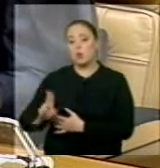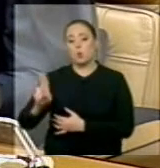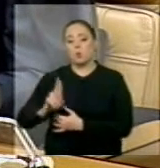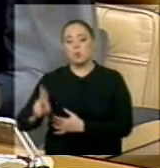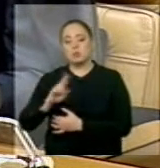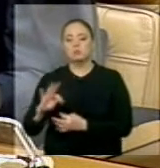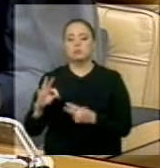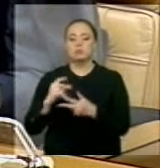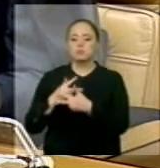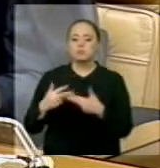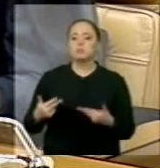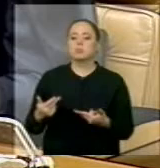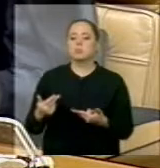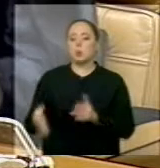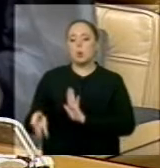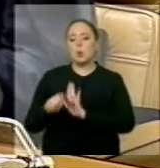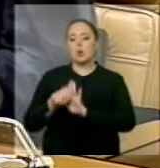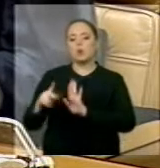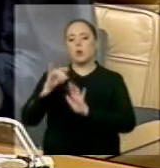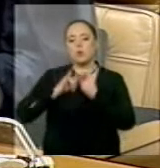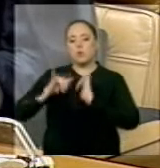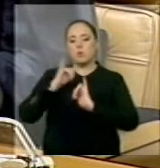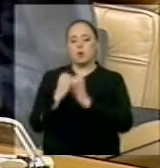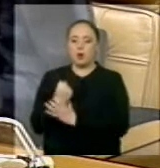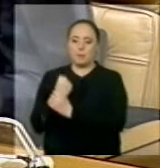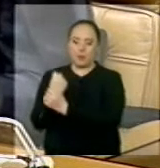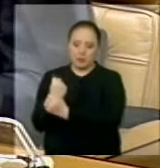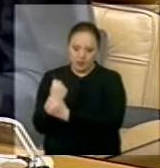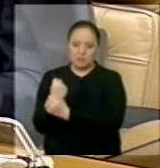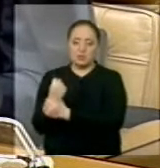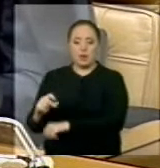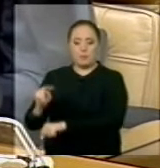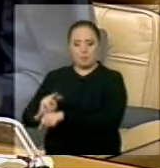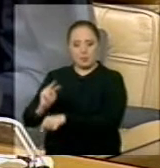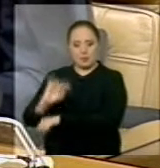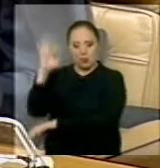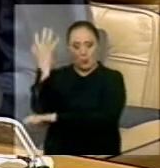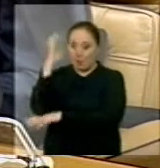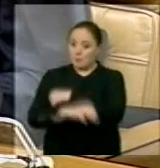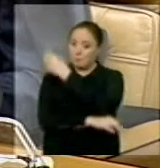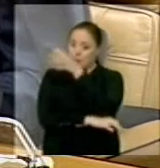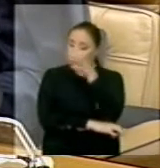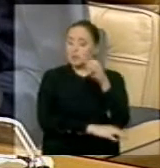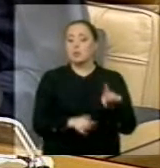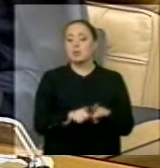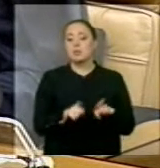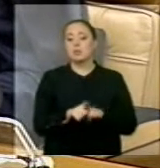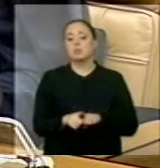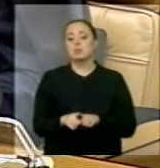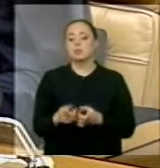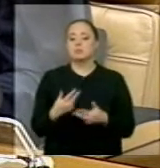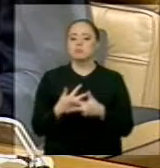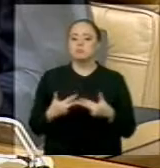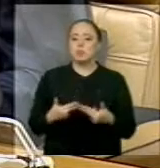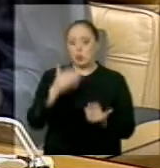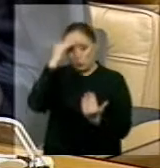meios referidos em suas informações para assegurar a devida proteção ambiental e a concretização dos